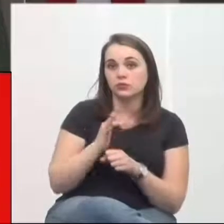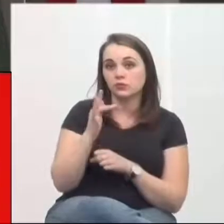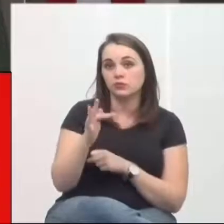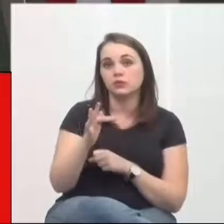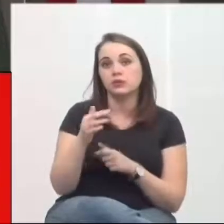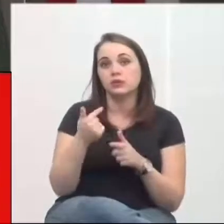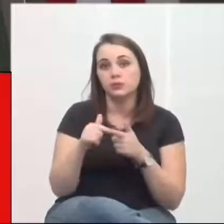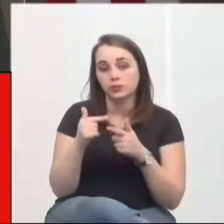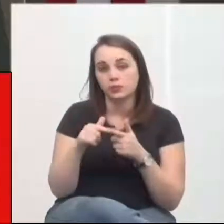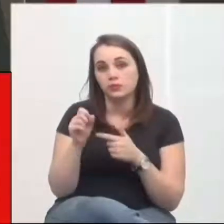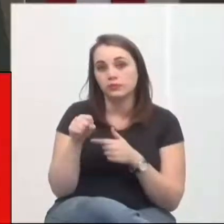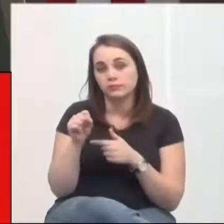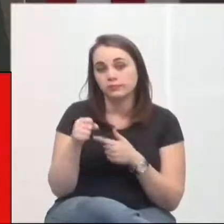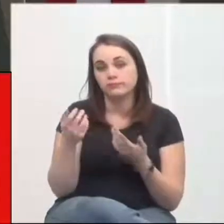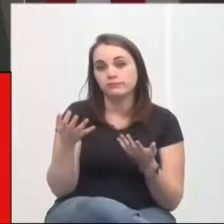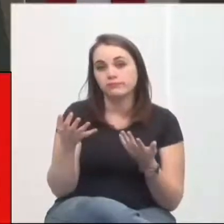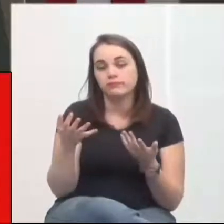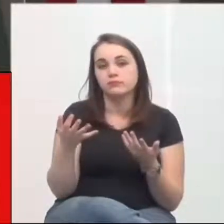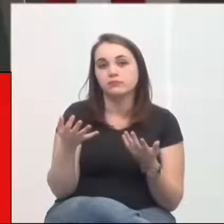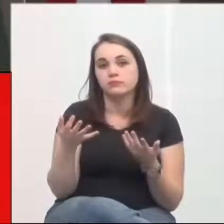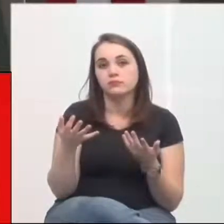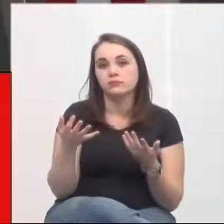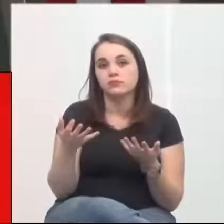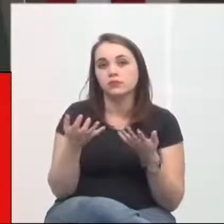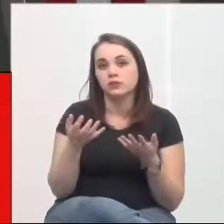mesmo. Mas o que eu queria dizer,